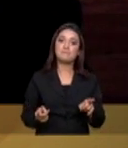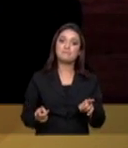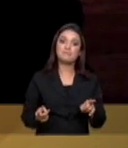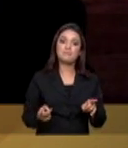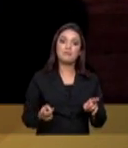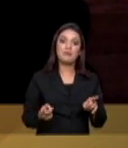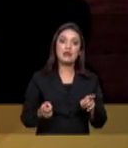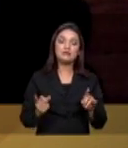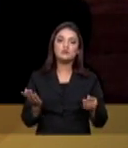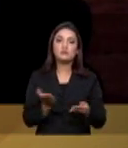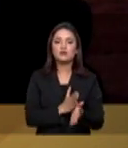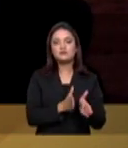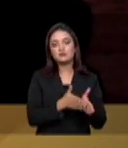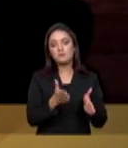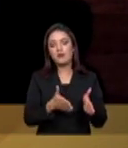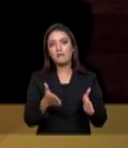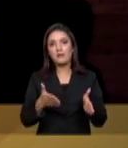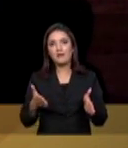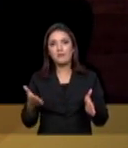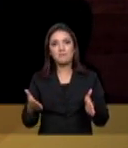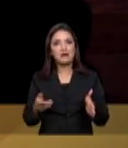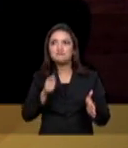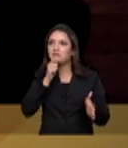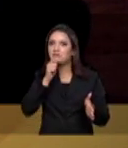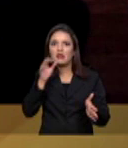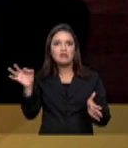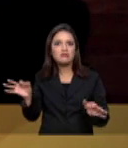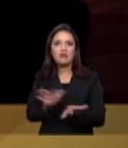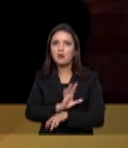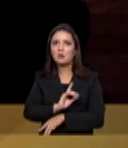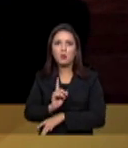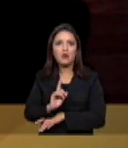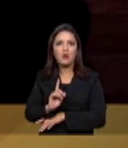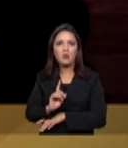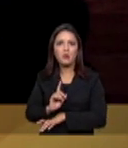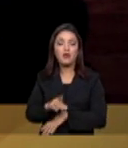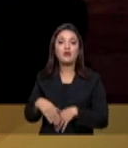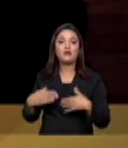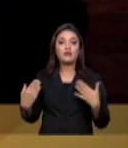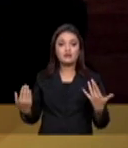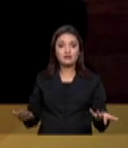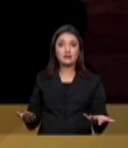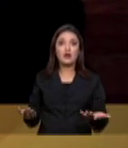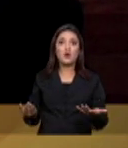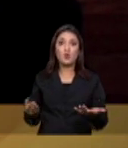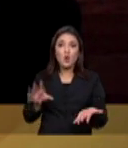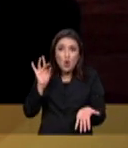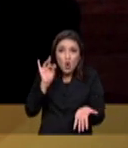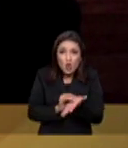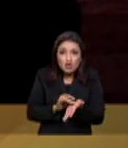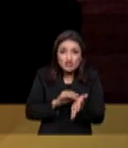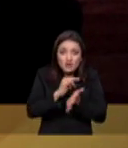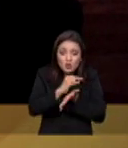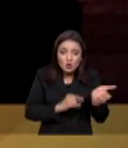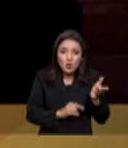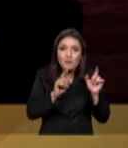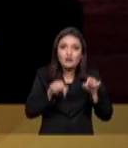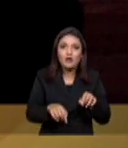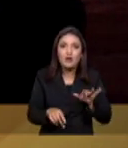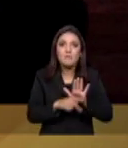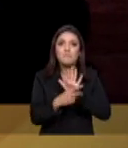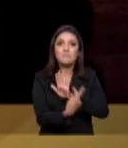finalização do processo demarcatório ainda está sobre propriedade do órgão integrante da administração